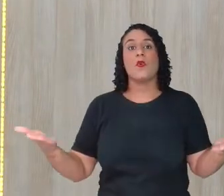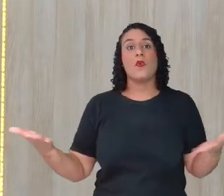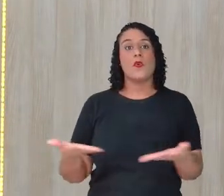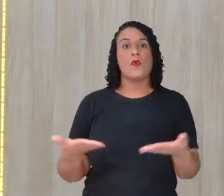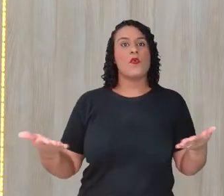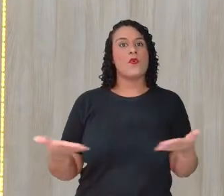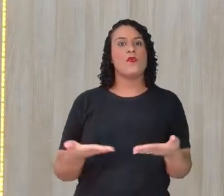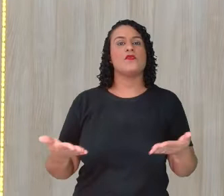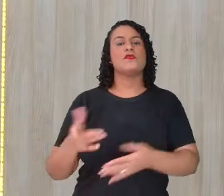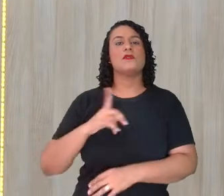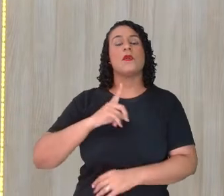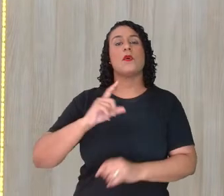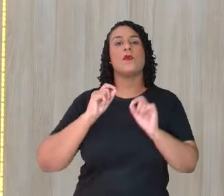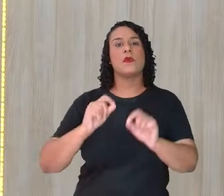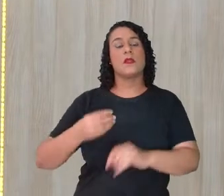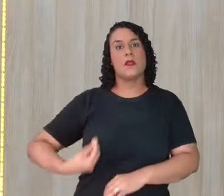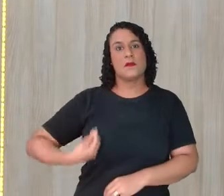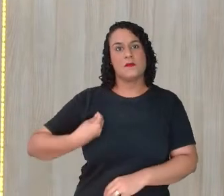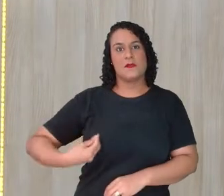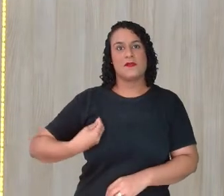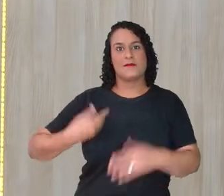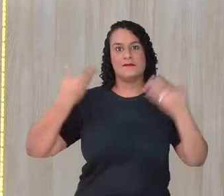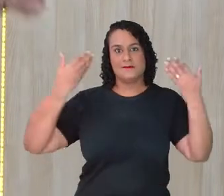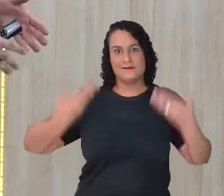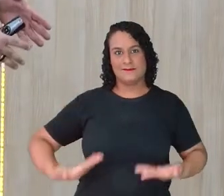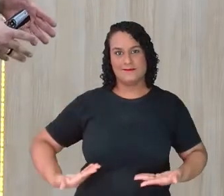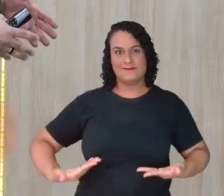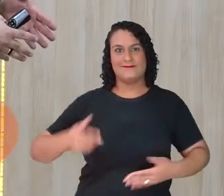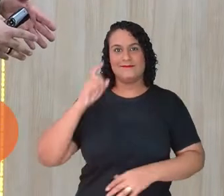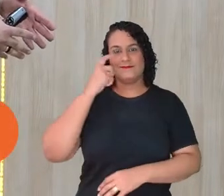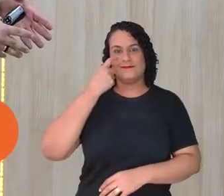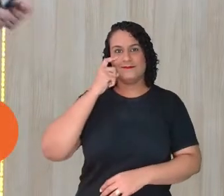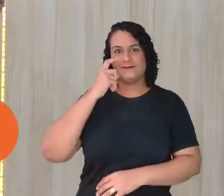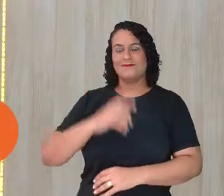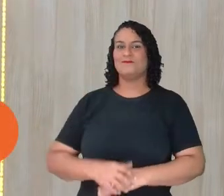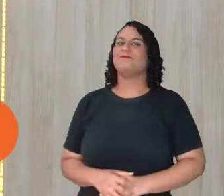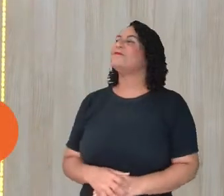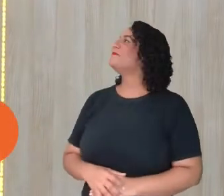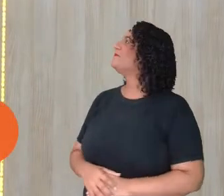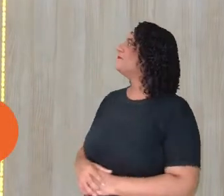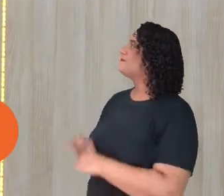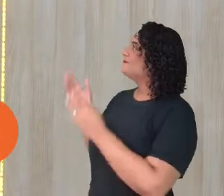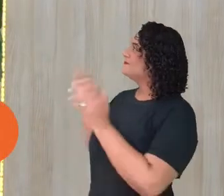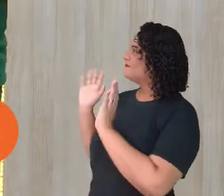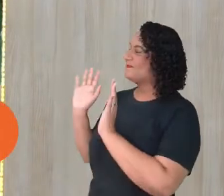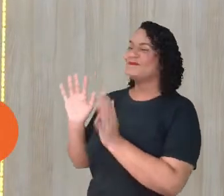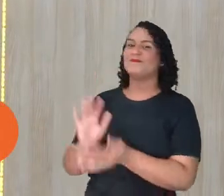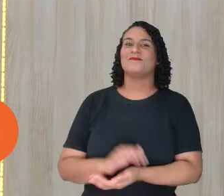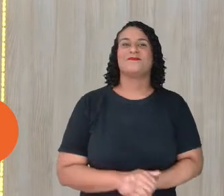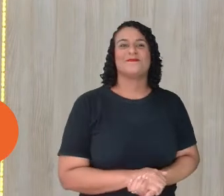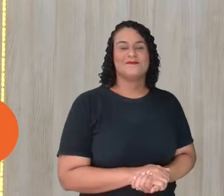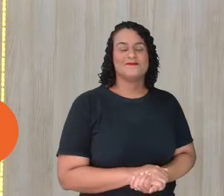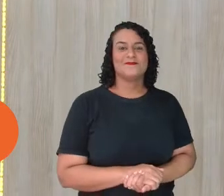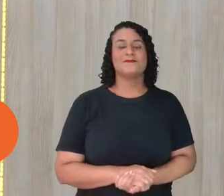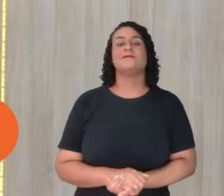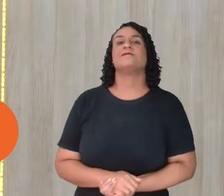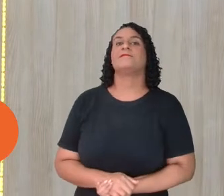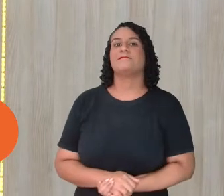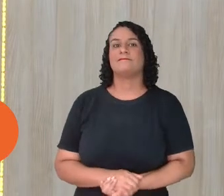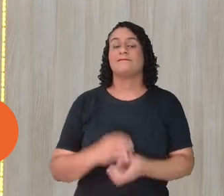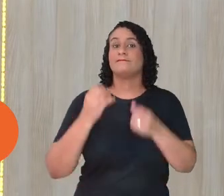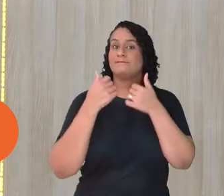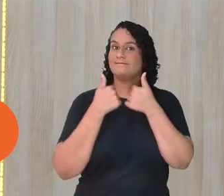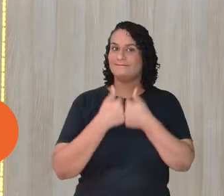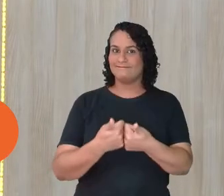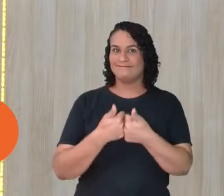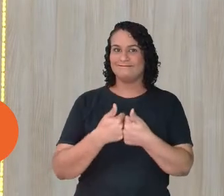nós contamos aqui com a ajuda da Elaine, nossa intérprete de Libras. E aí, Elaine, tudo tranquilo?